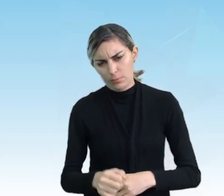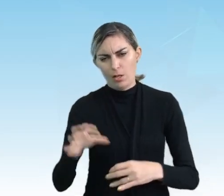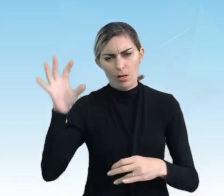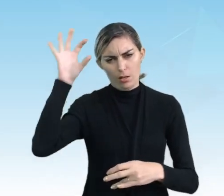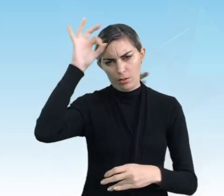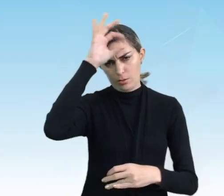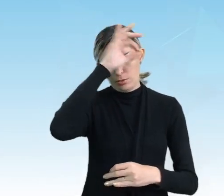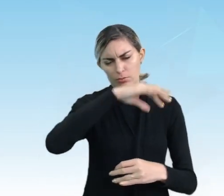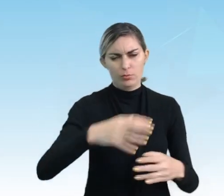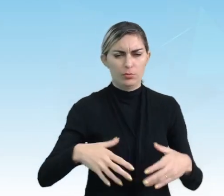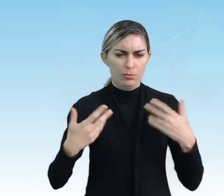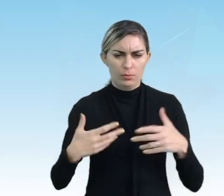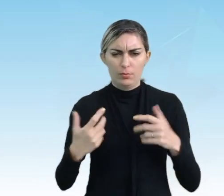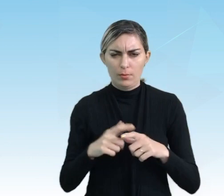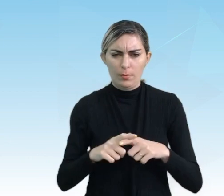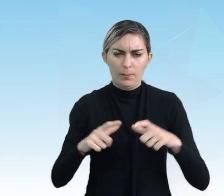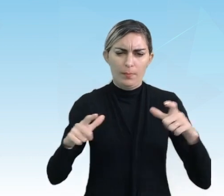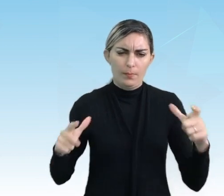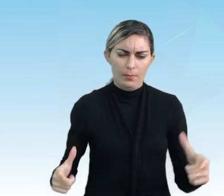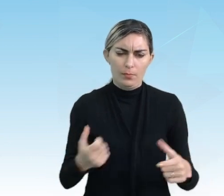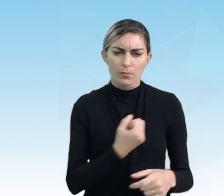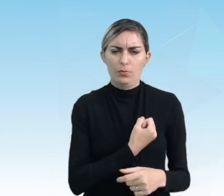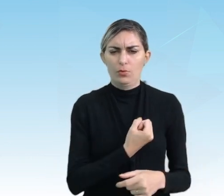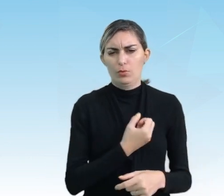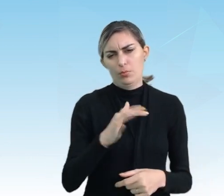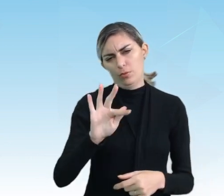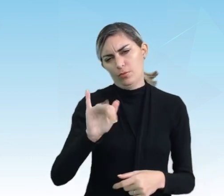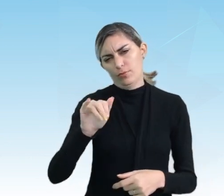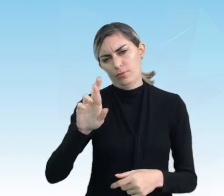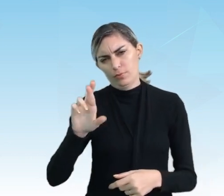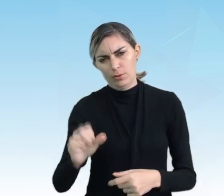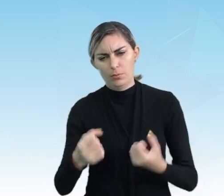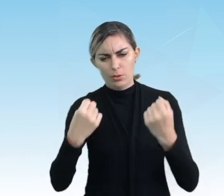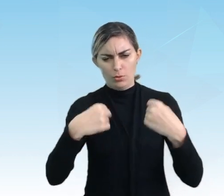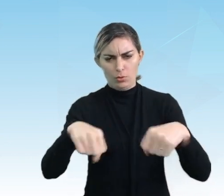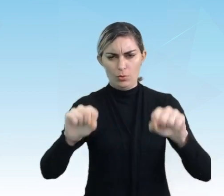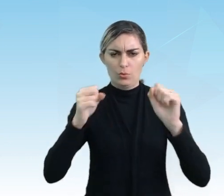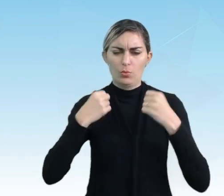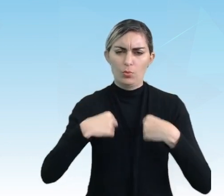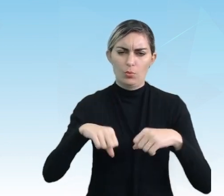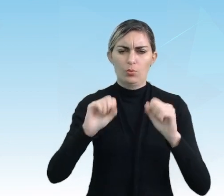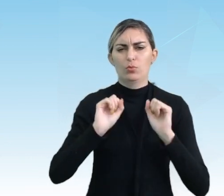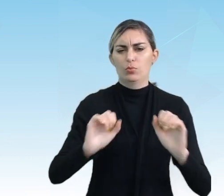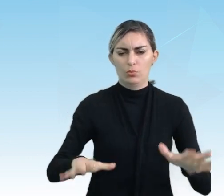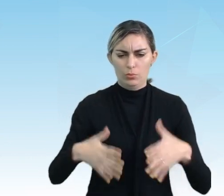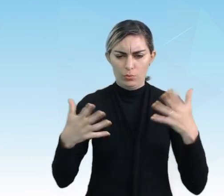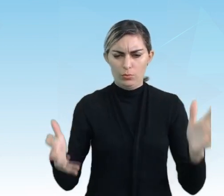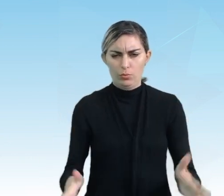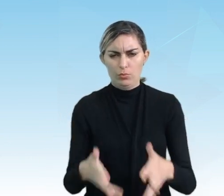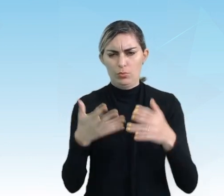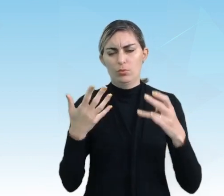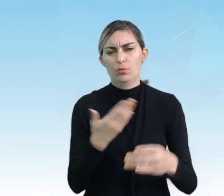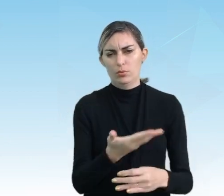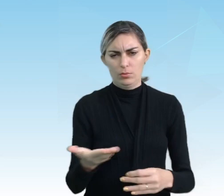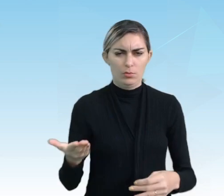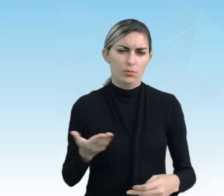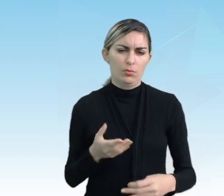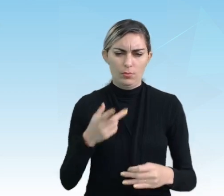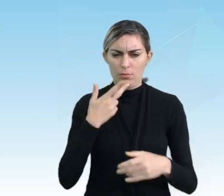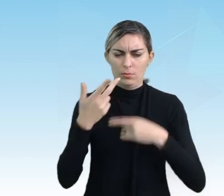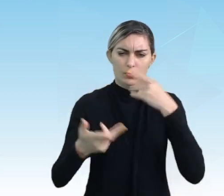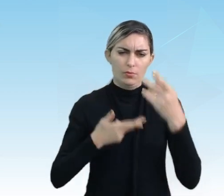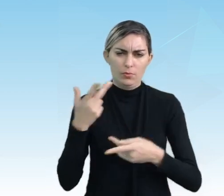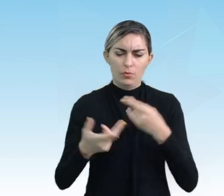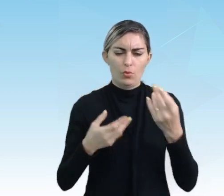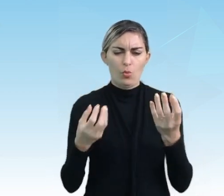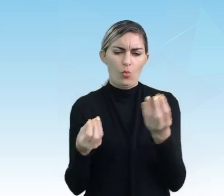mandarem estímulos, maior será o número de fibras musculares que serão estimuladas. E aí a gente vai falar sobre